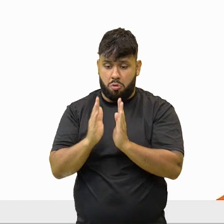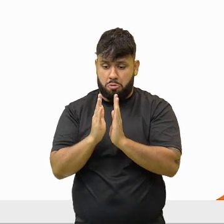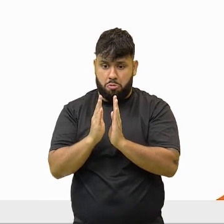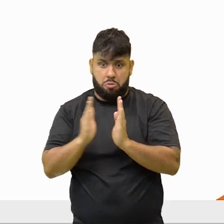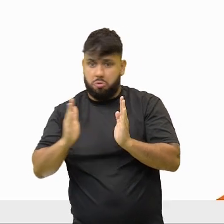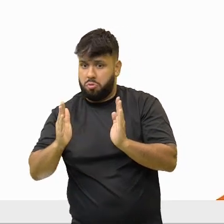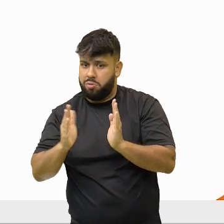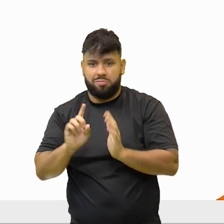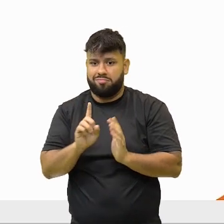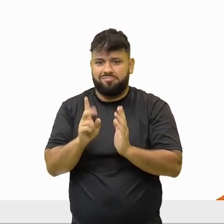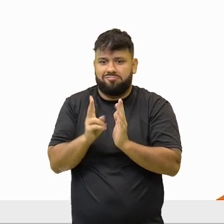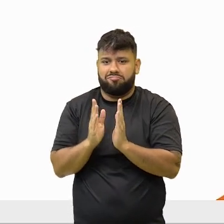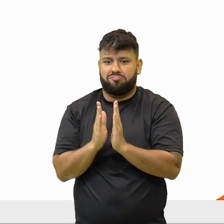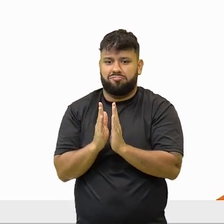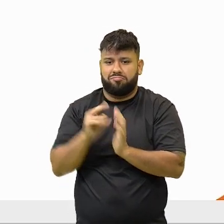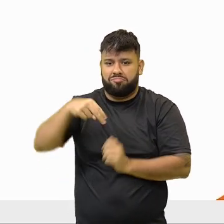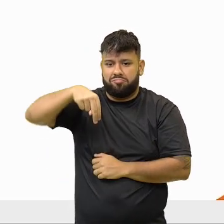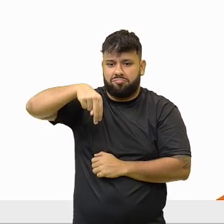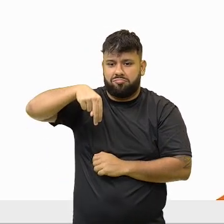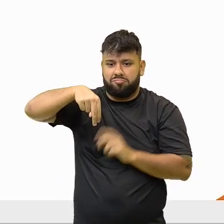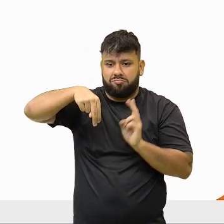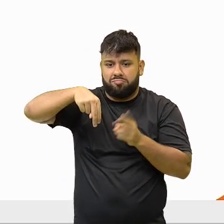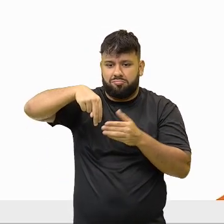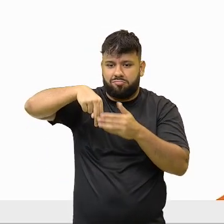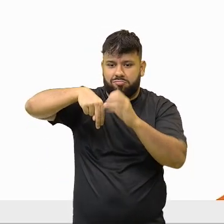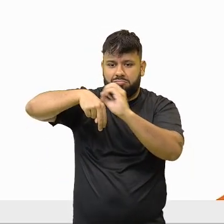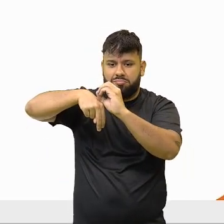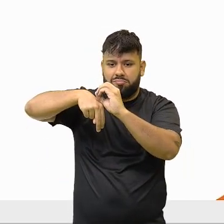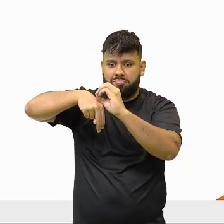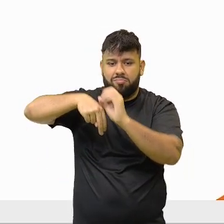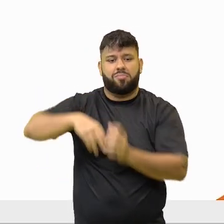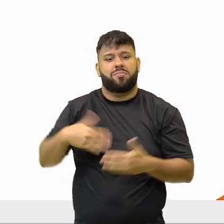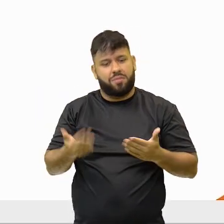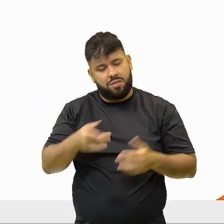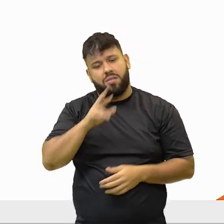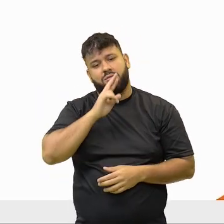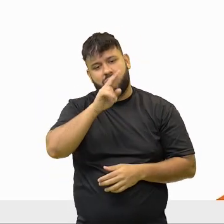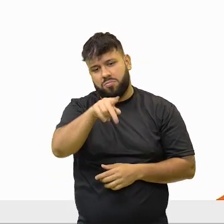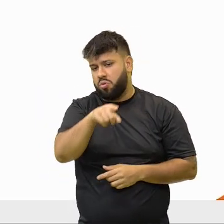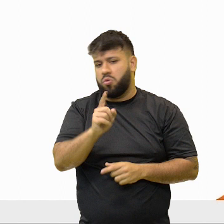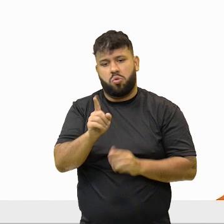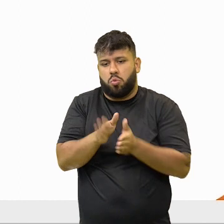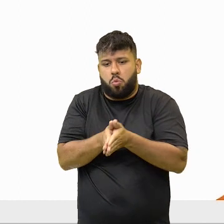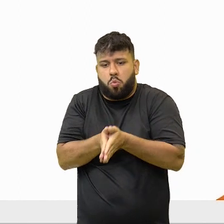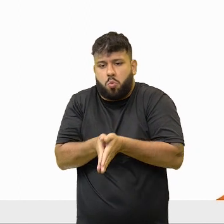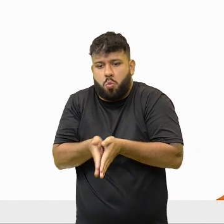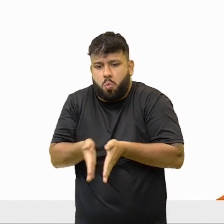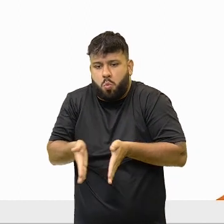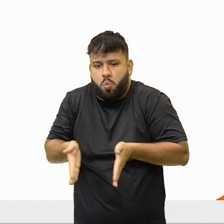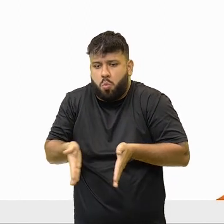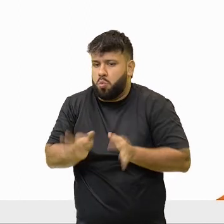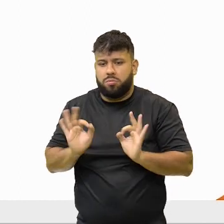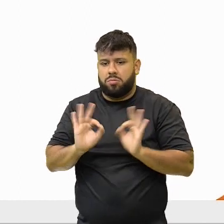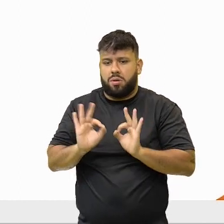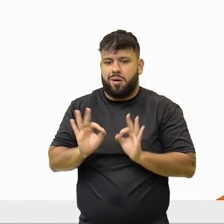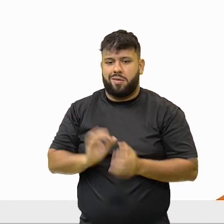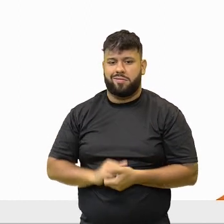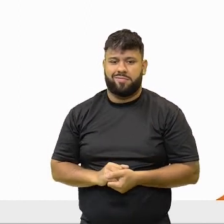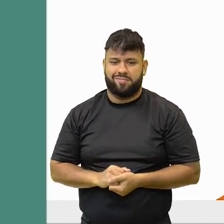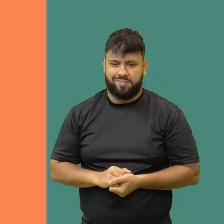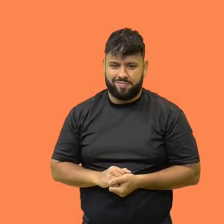Não. Baseado nisso, nas 3 situações, tudo fica neutro. Baseado nisso, nas 3 situações, as folhas não se